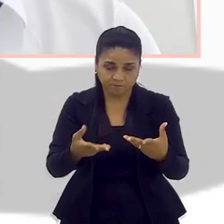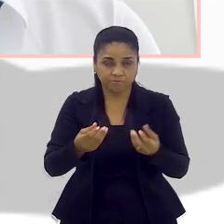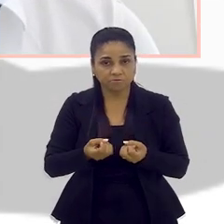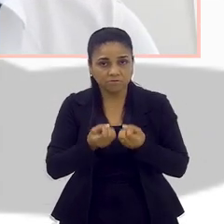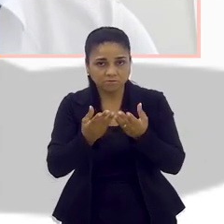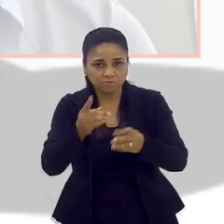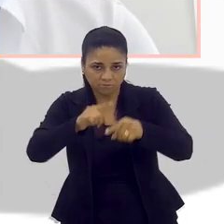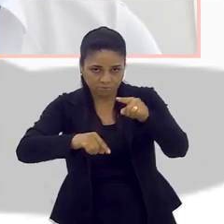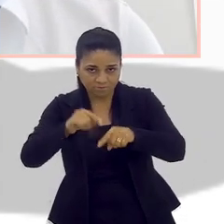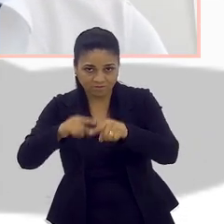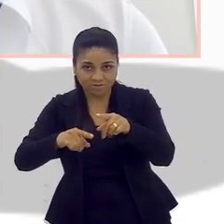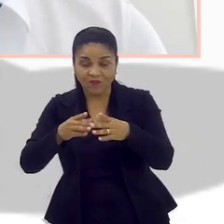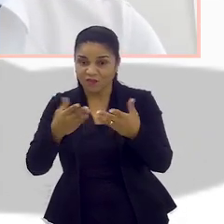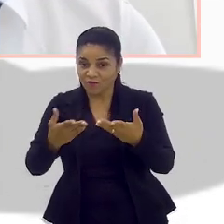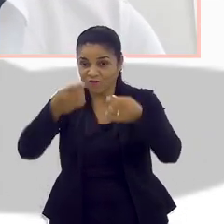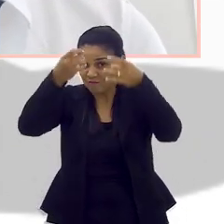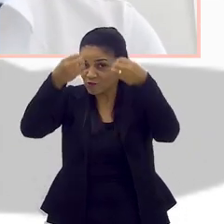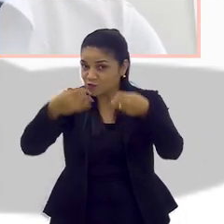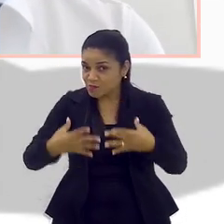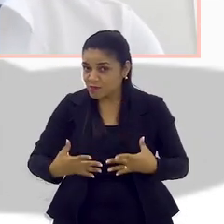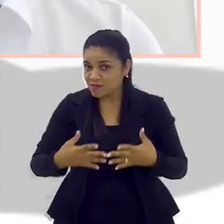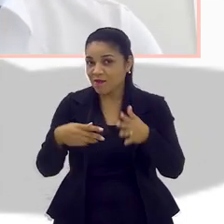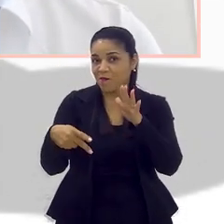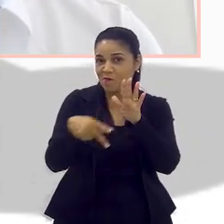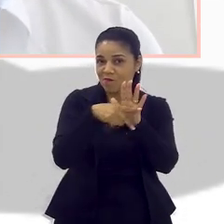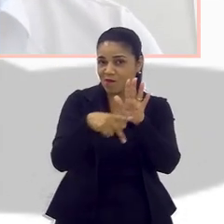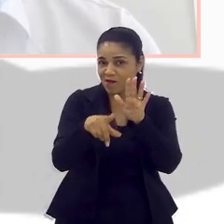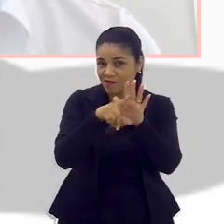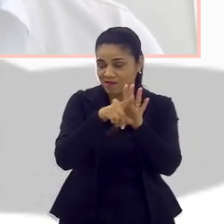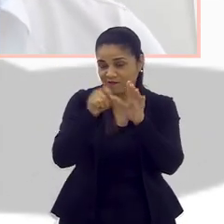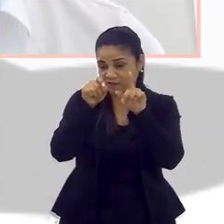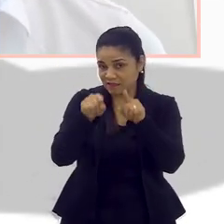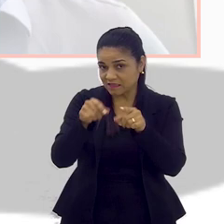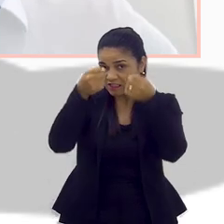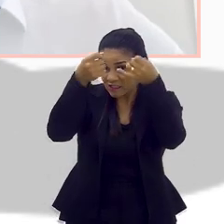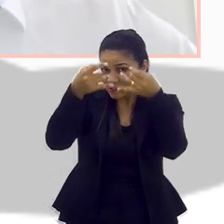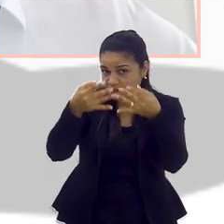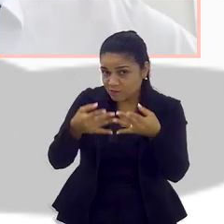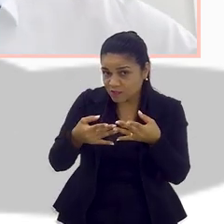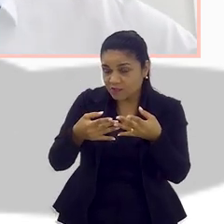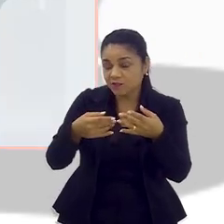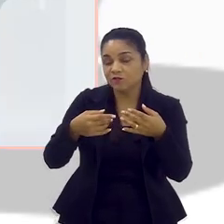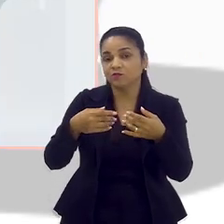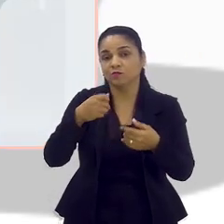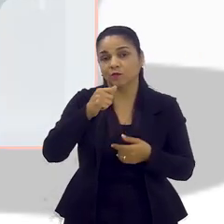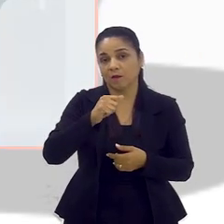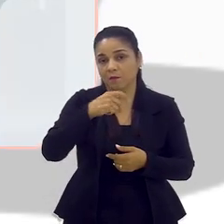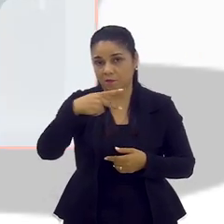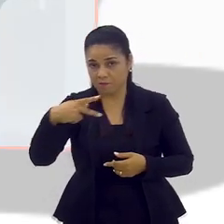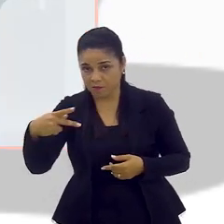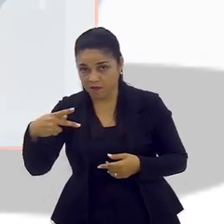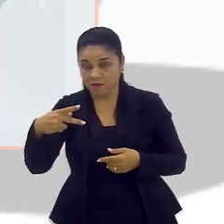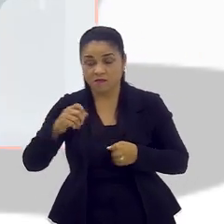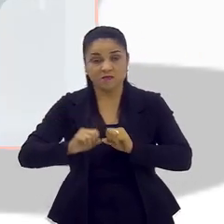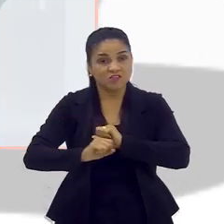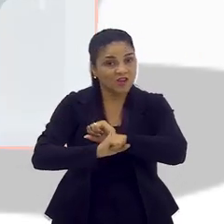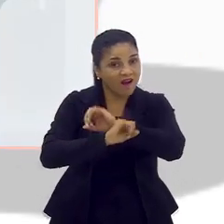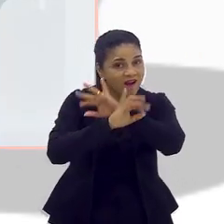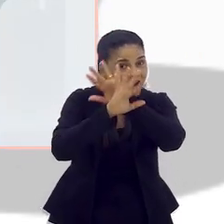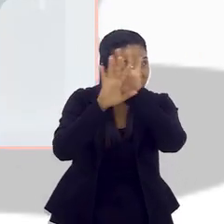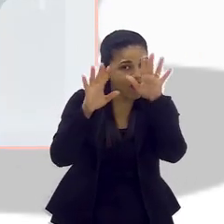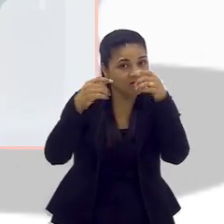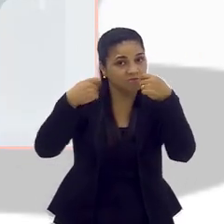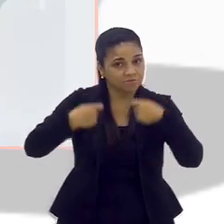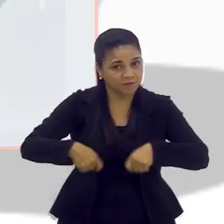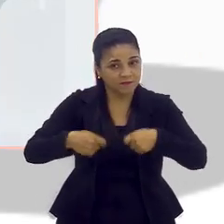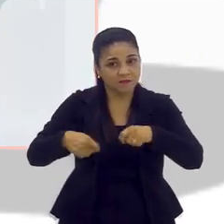você é, diz aí. vamos destrinchar esse projeto, né? Porque você fala da necessidade dos aplicativos deixarem